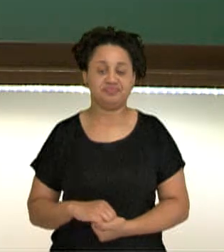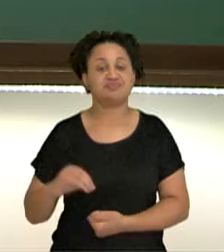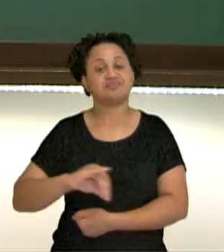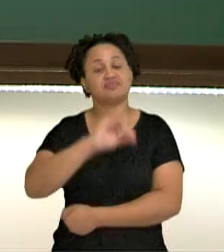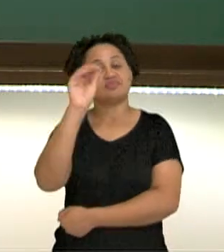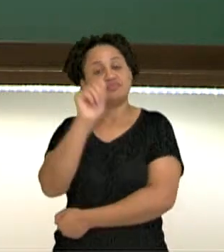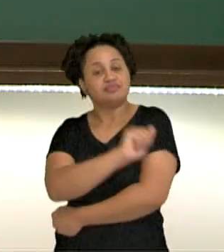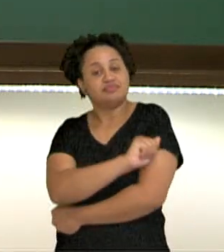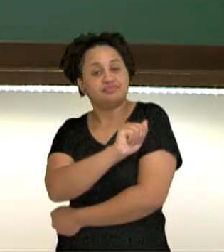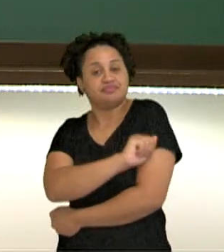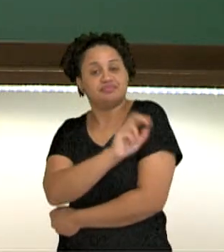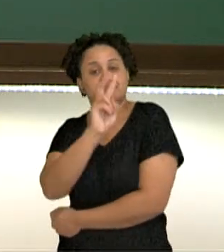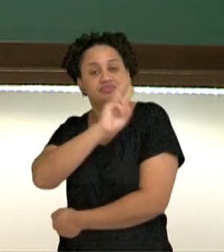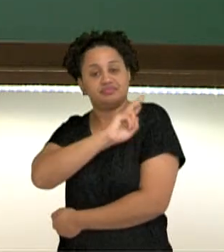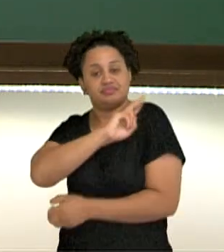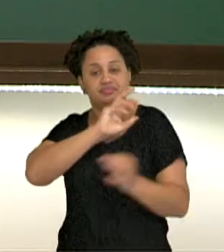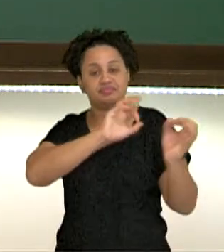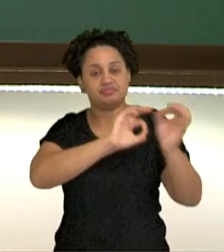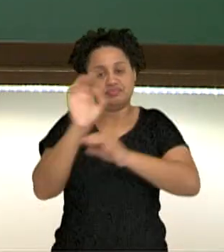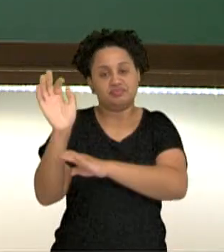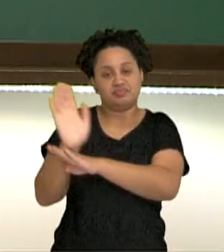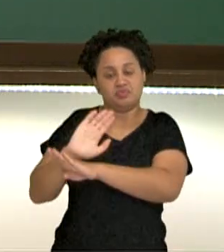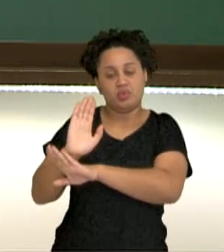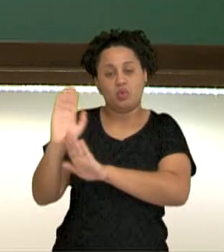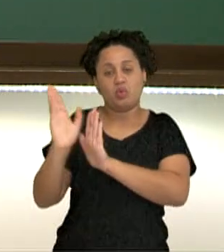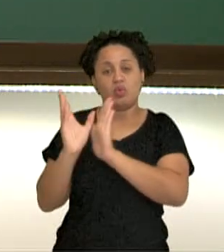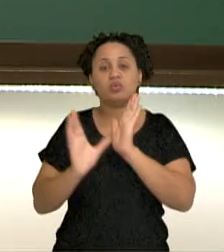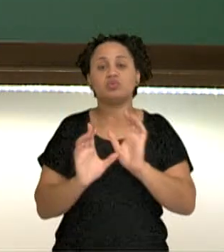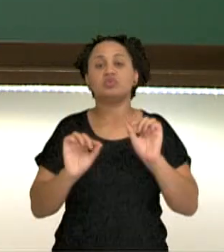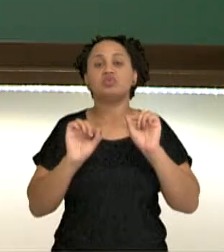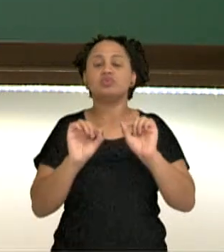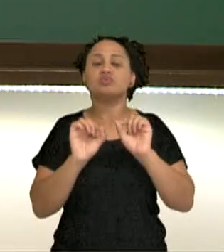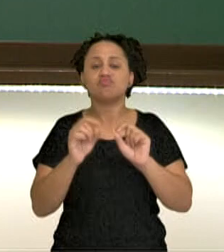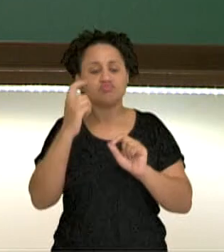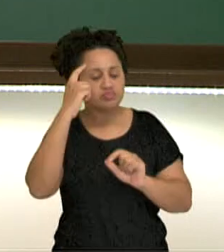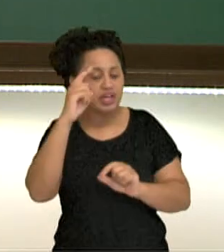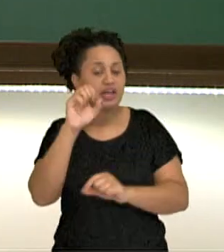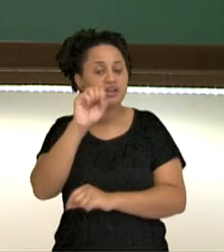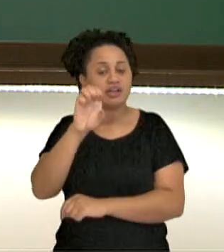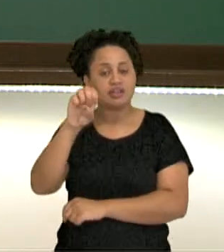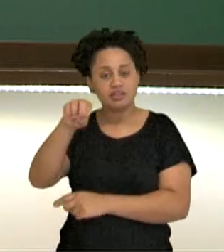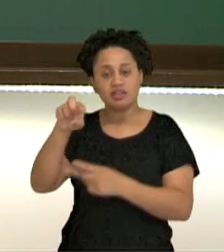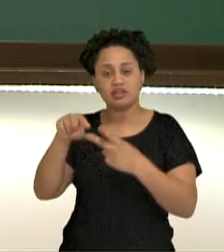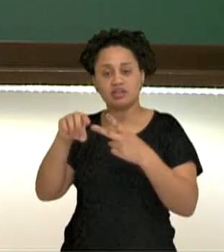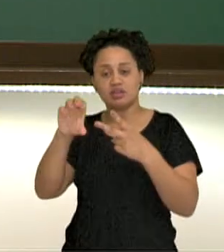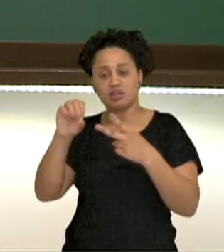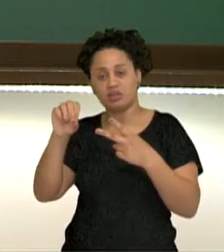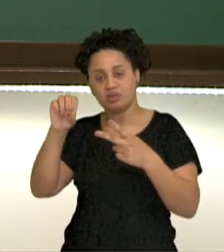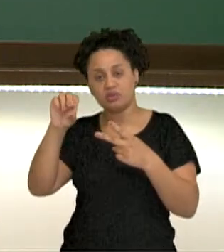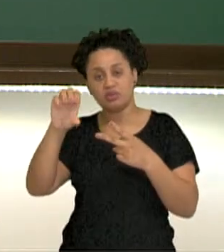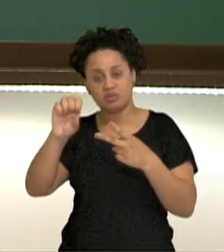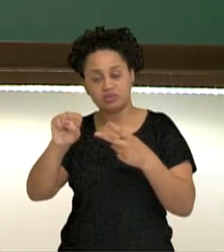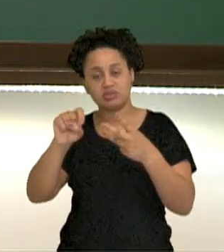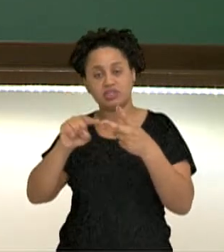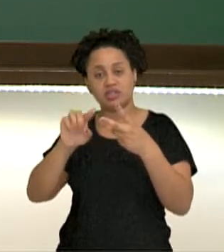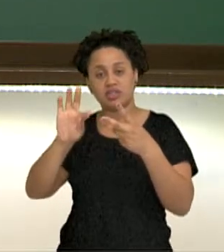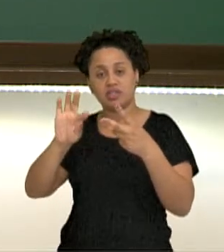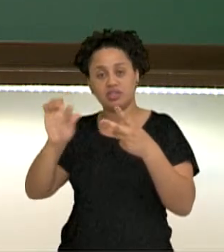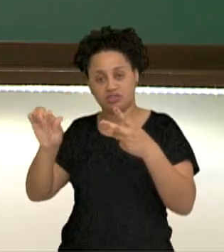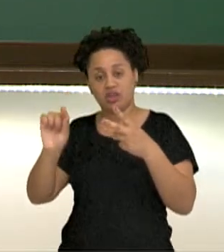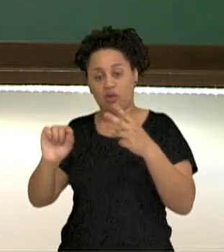Olá, estudantes da segunda série. Nesse vídeo vamos falar sobre as ideias de seno, cosseno e tangente na